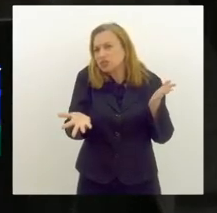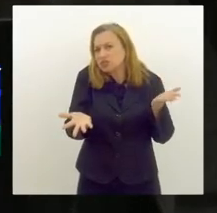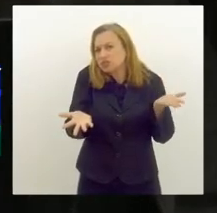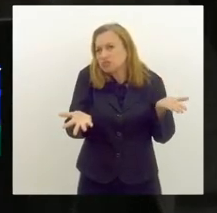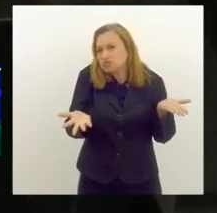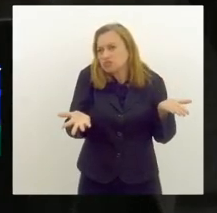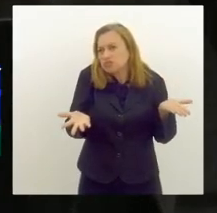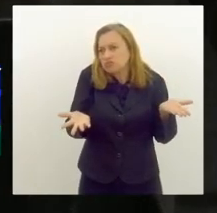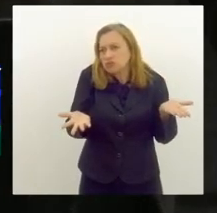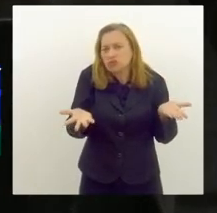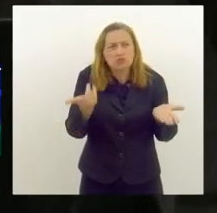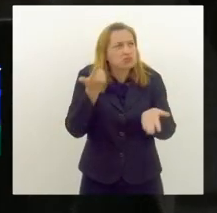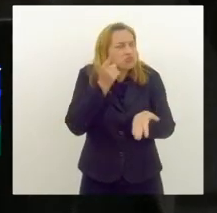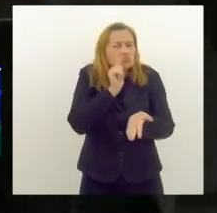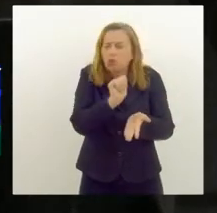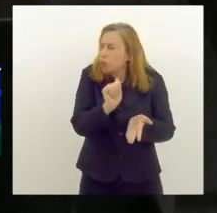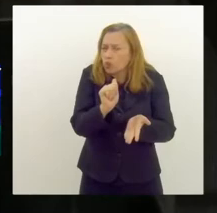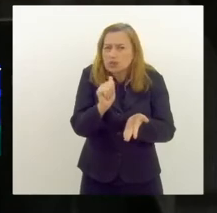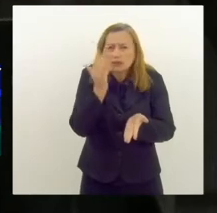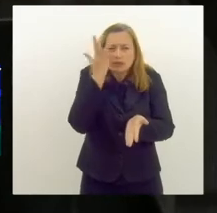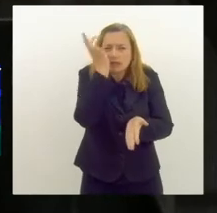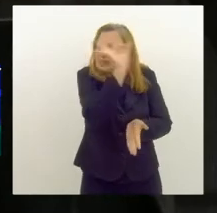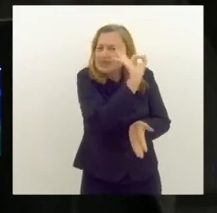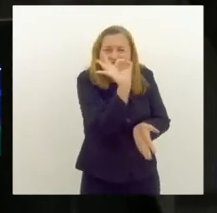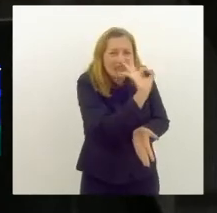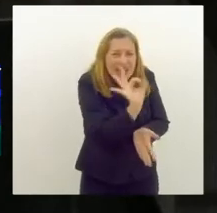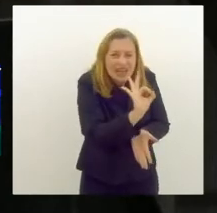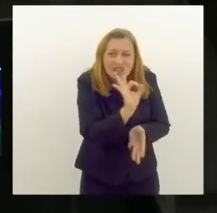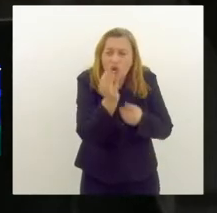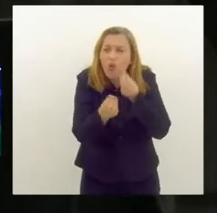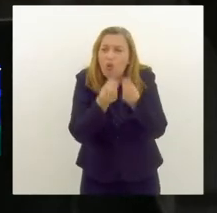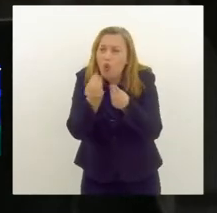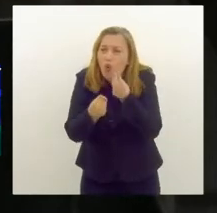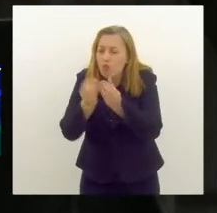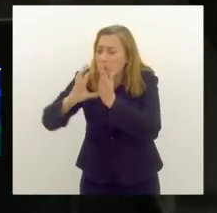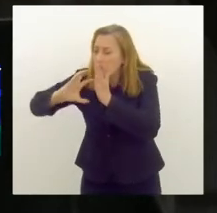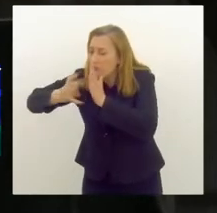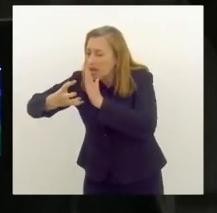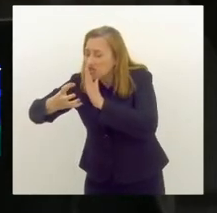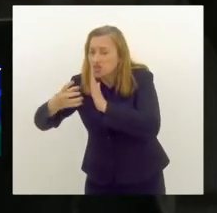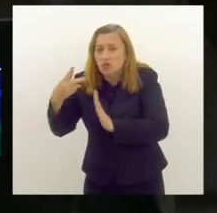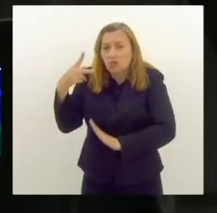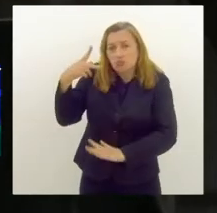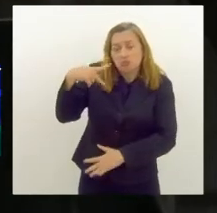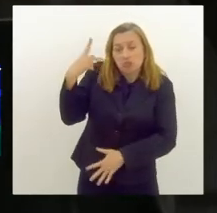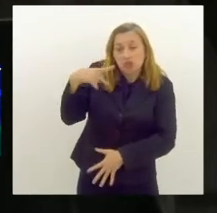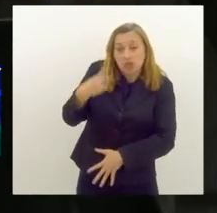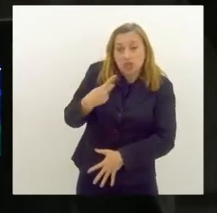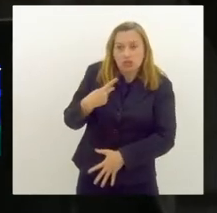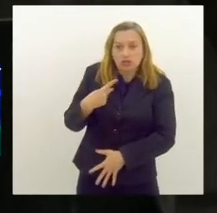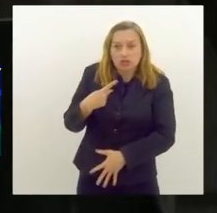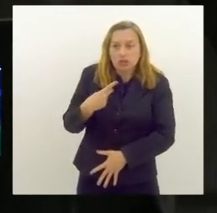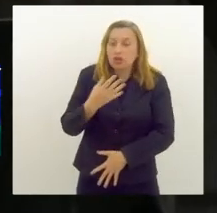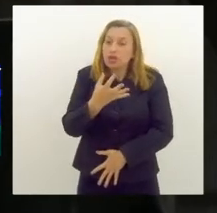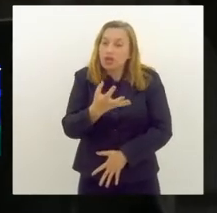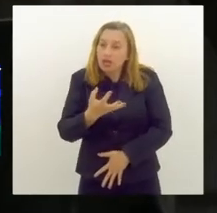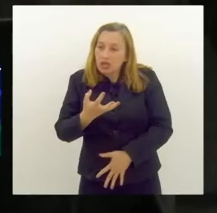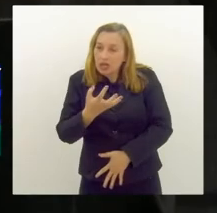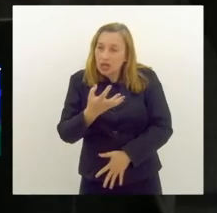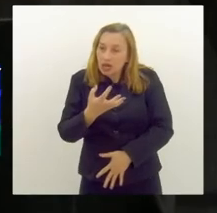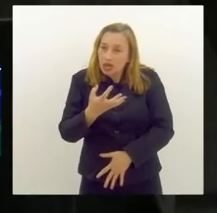Então, não consigo entender como um partido político quer homologar